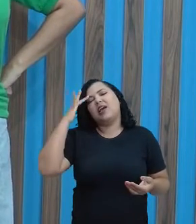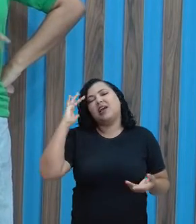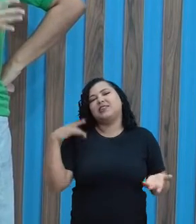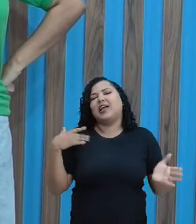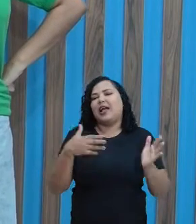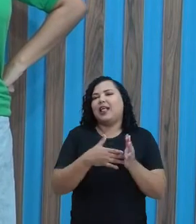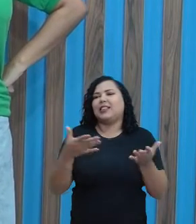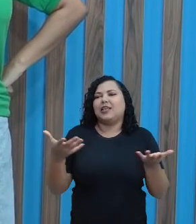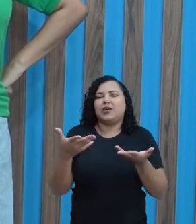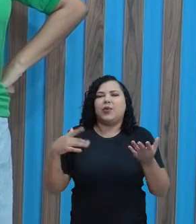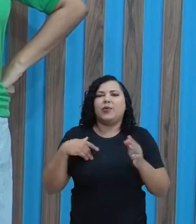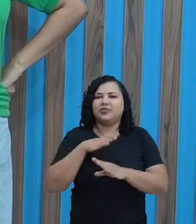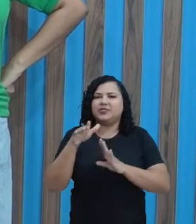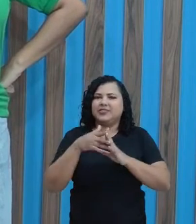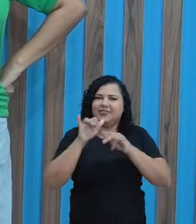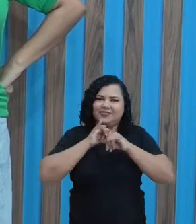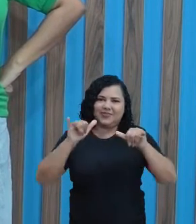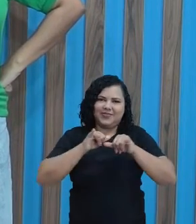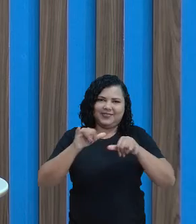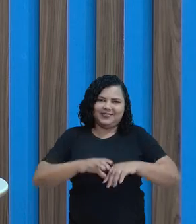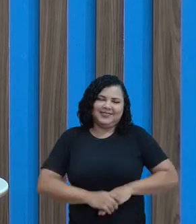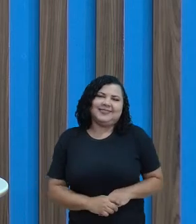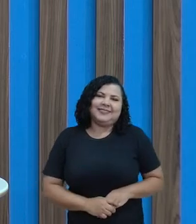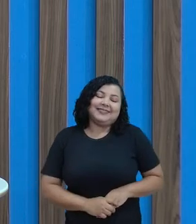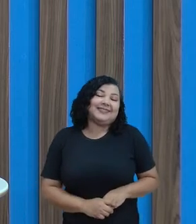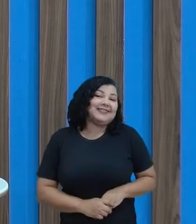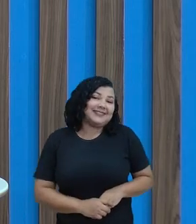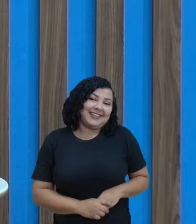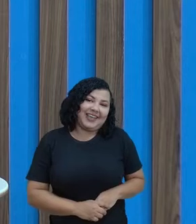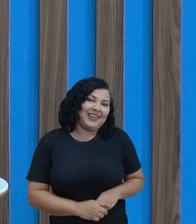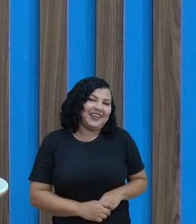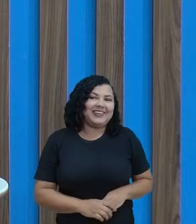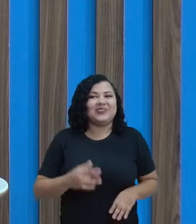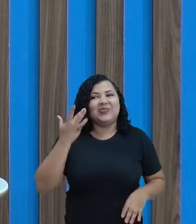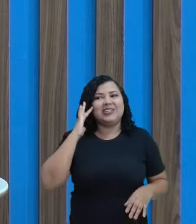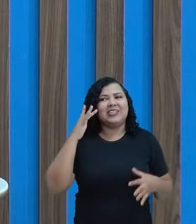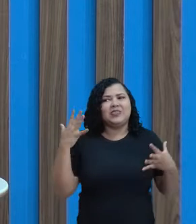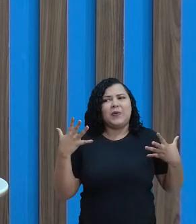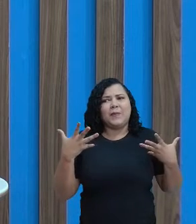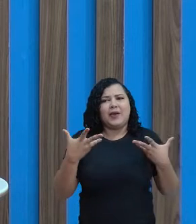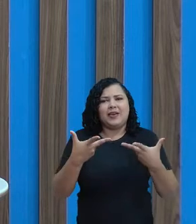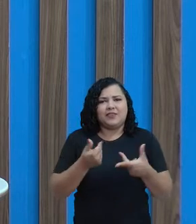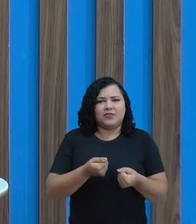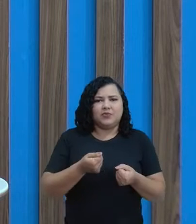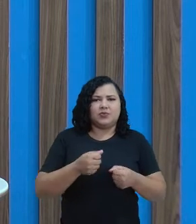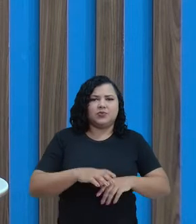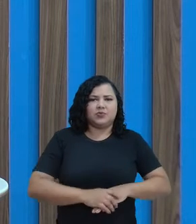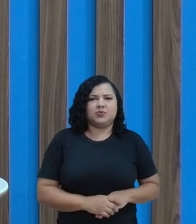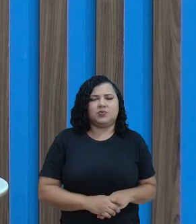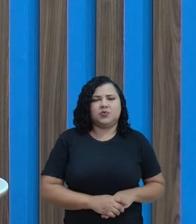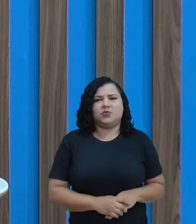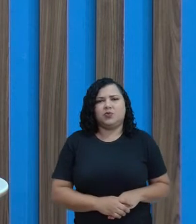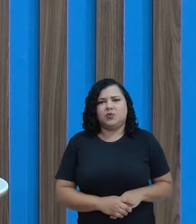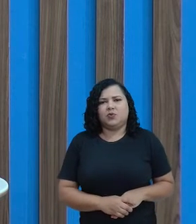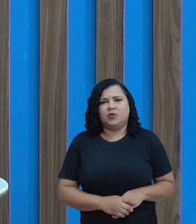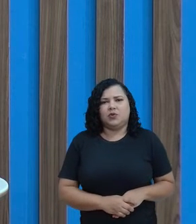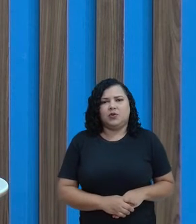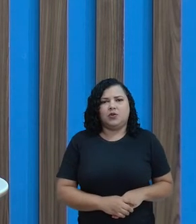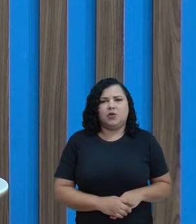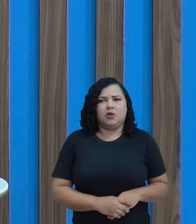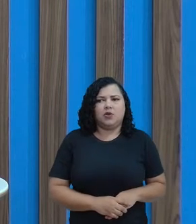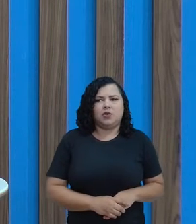agora de todas essas informações? Eu estou achando maravilhoso, né? Porque a gente adora fazer um